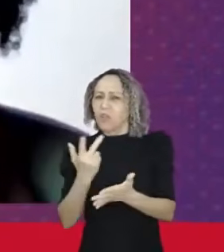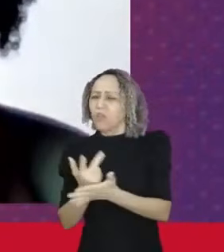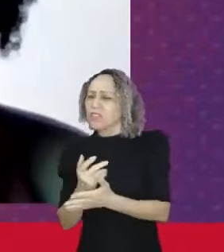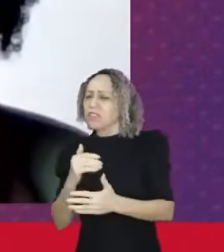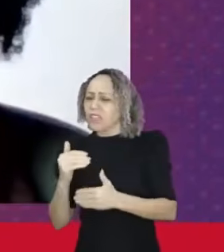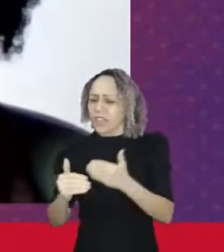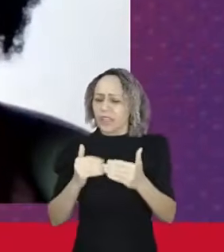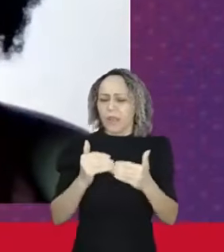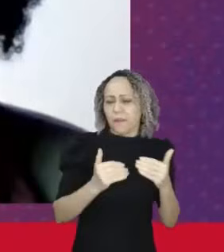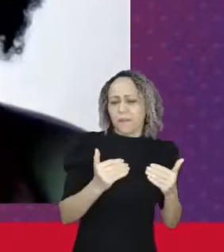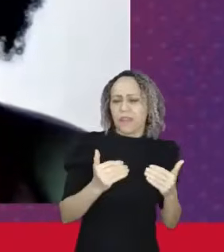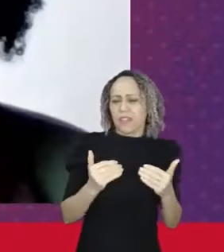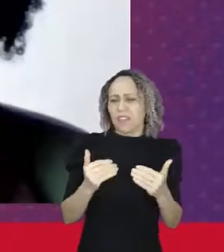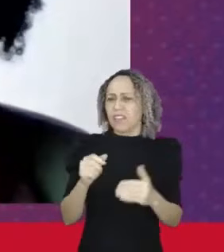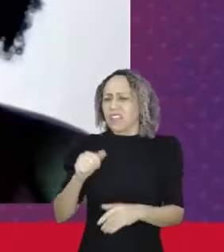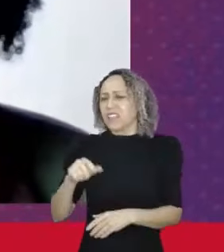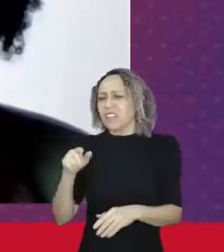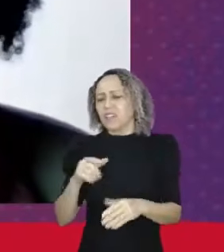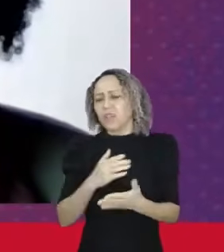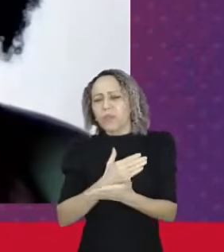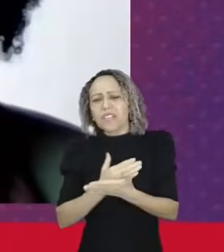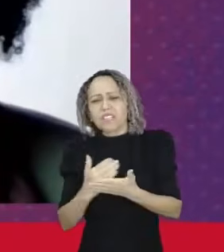do Norte, e, com